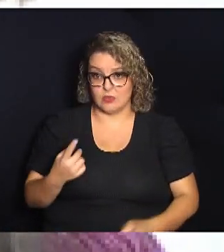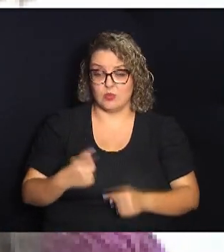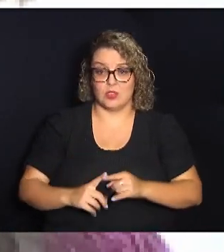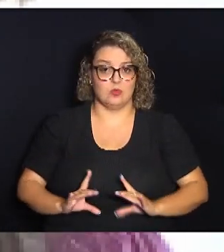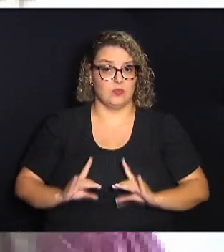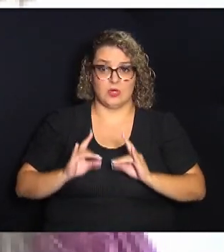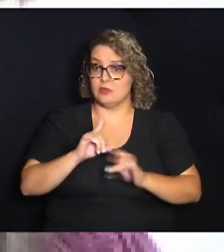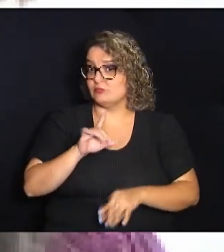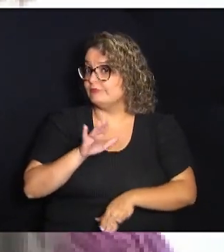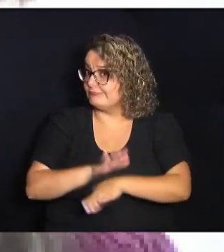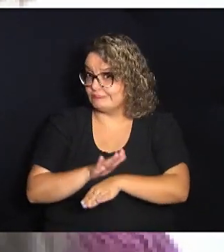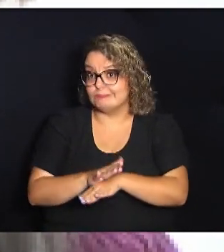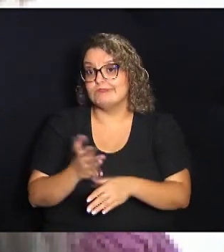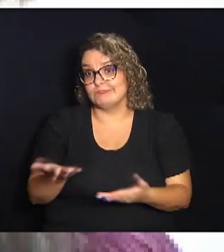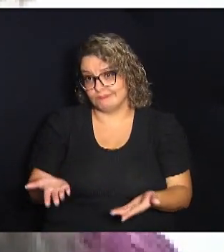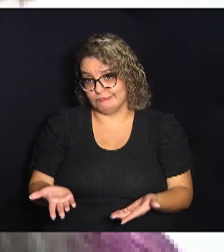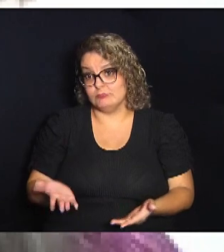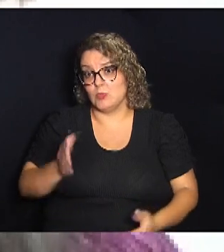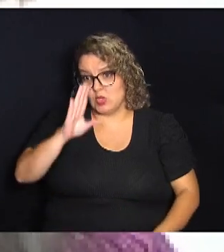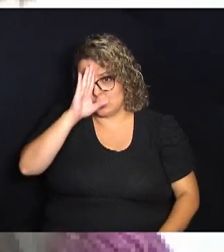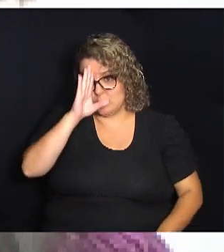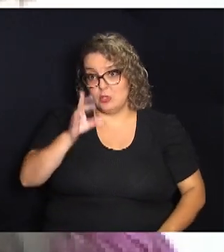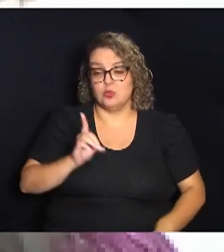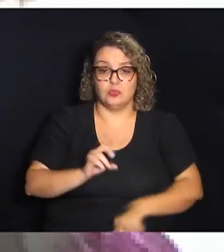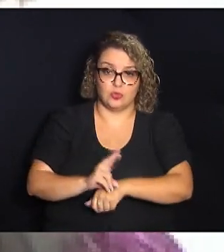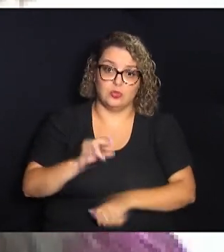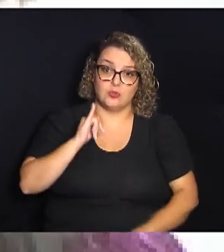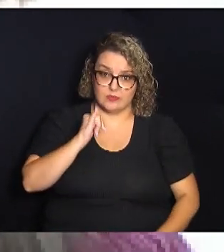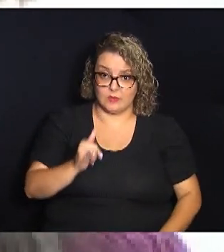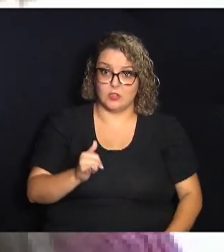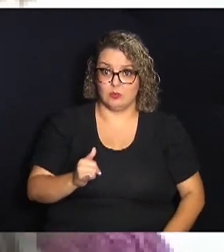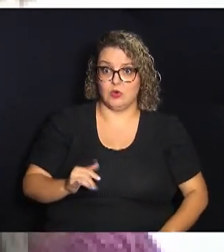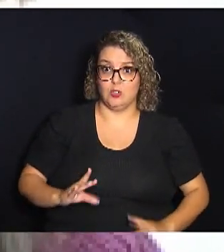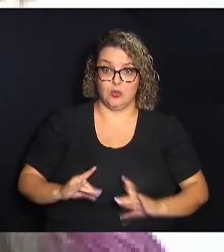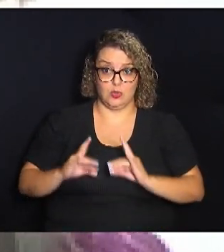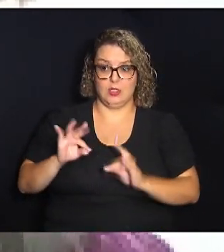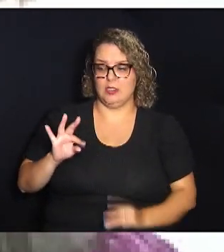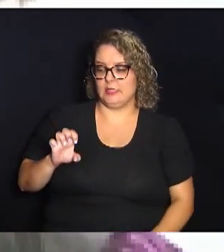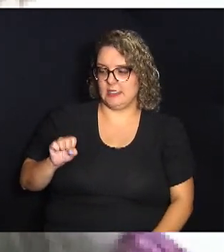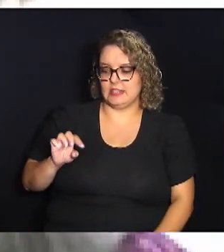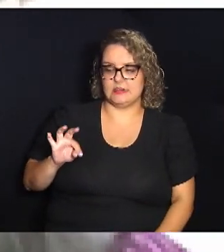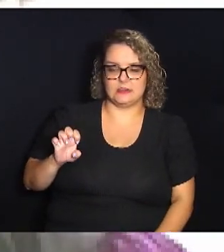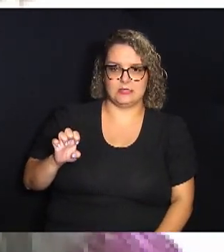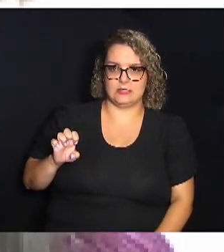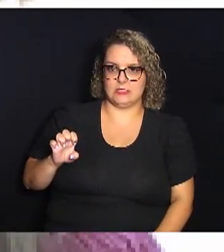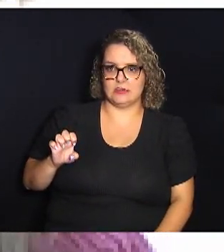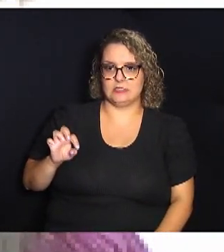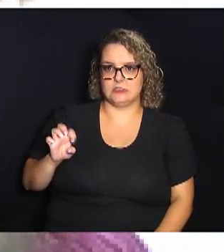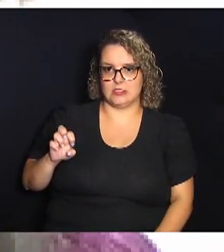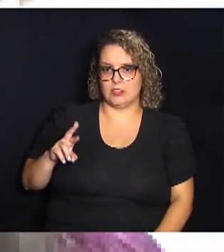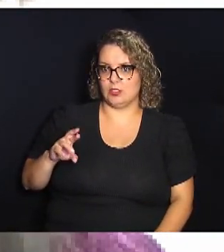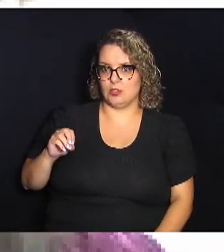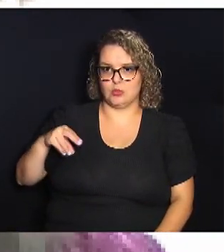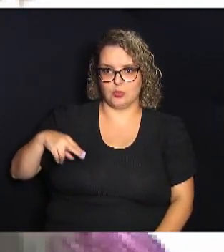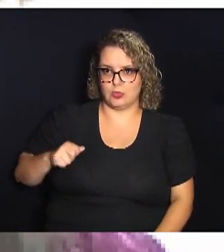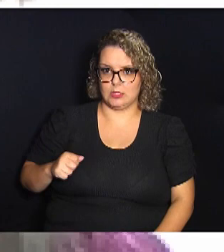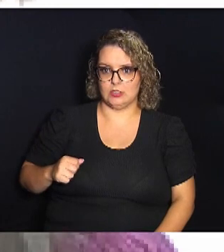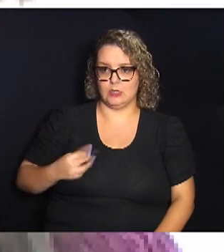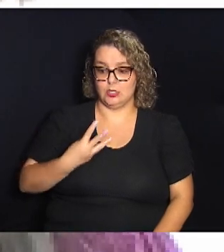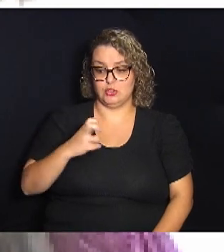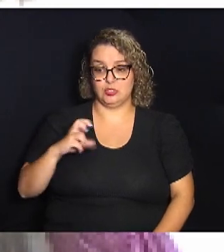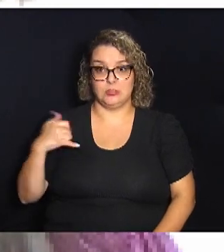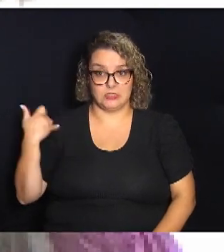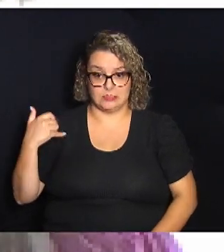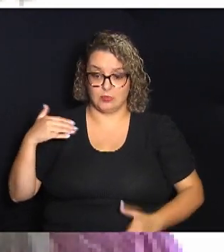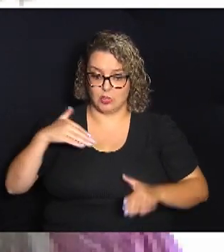não ajudam, né? Principalmente, o doutor estava falando que o hormônio da testosterona começa a baixar a partir dos 35 anos. Então, para você